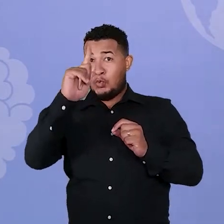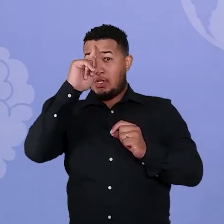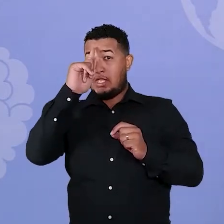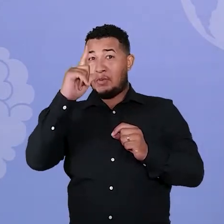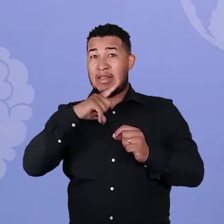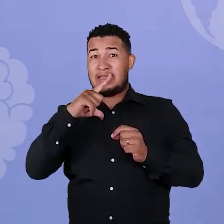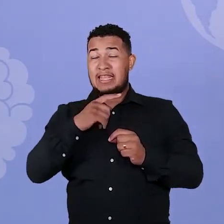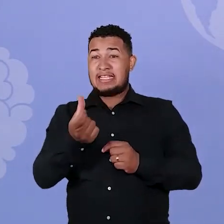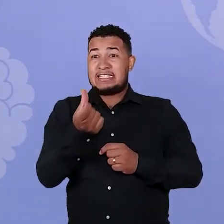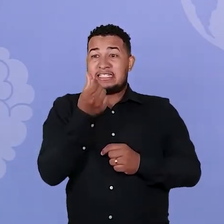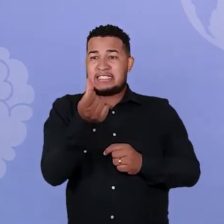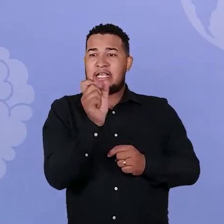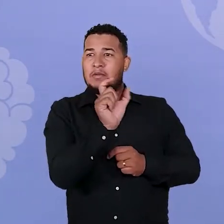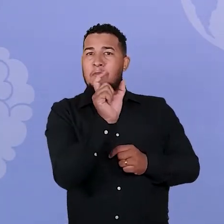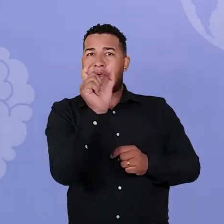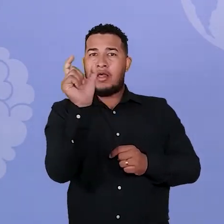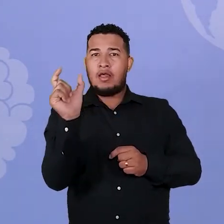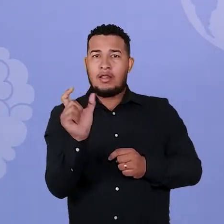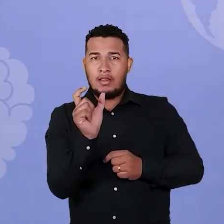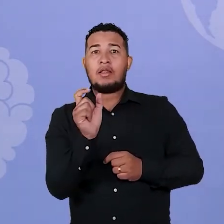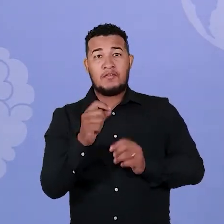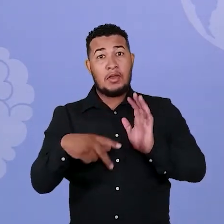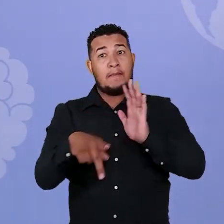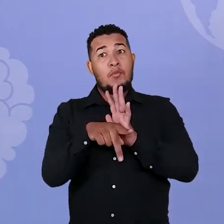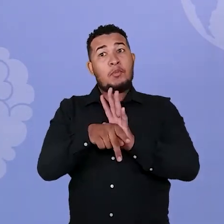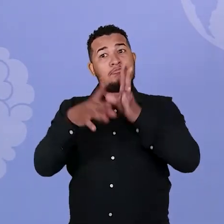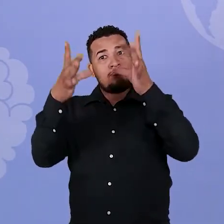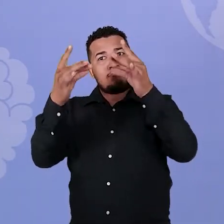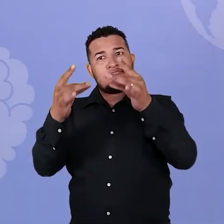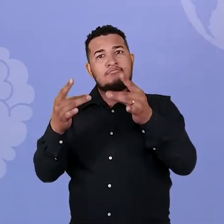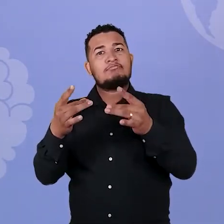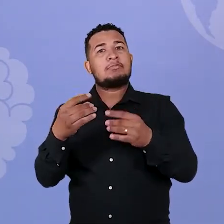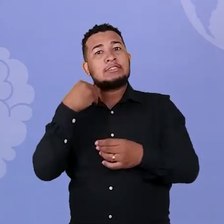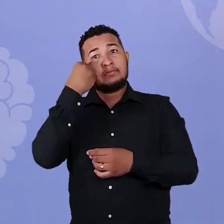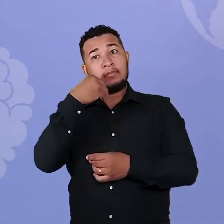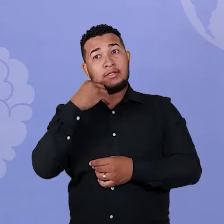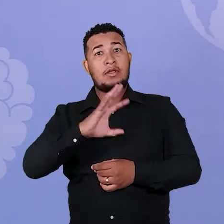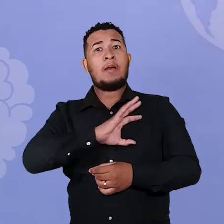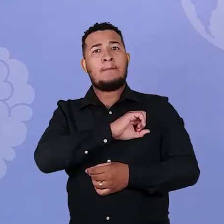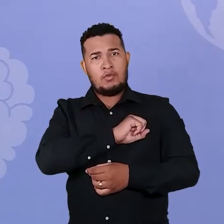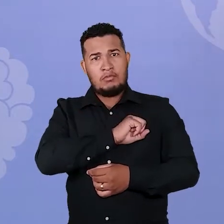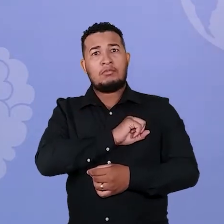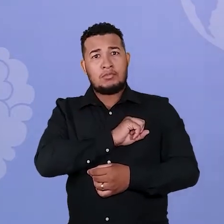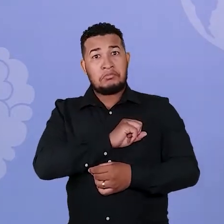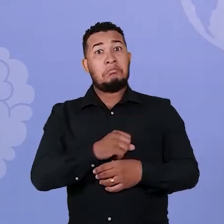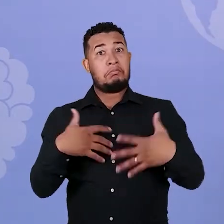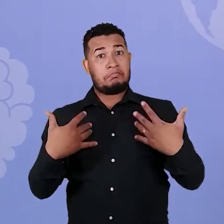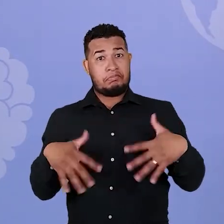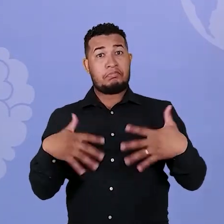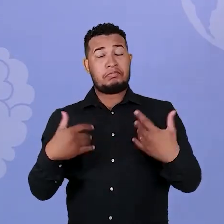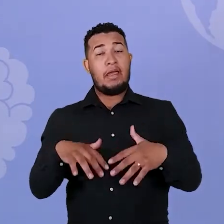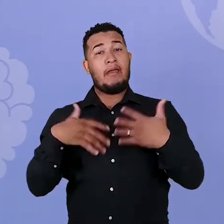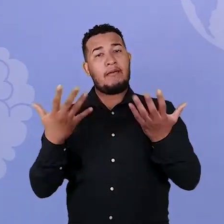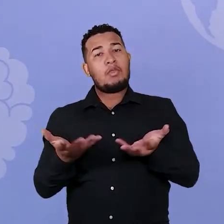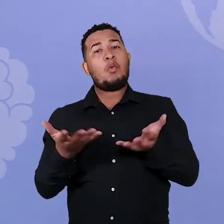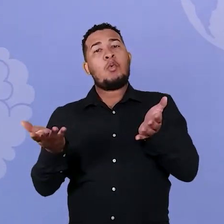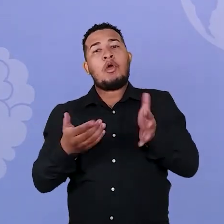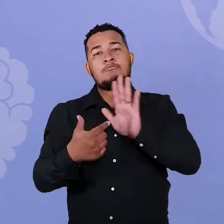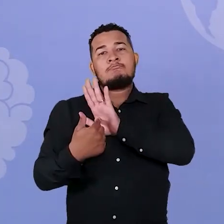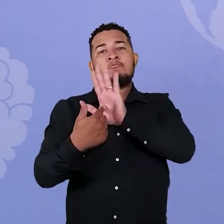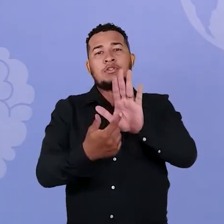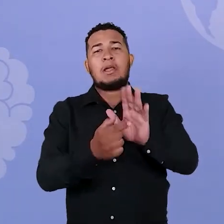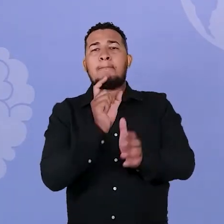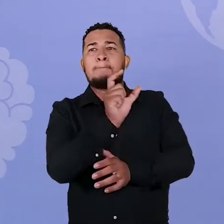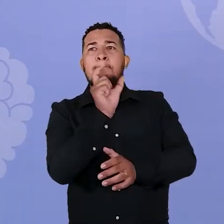grego tem pelo menos 6 palavras diferentes para descrever a experiência do amor. Então eu quero mostrar